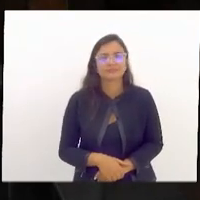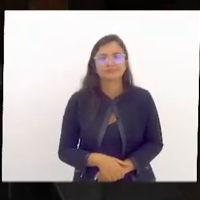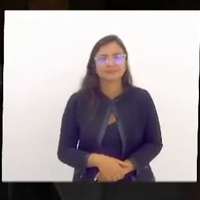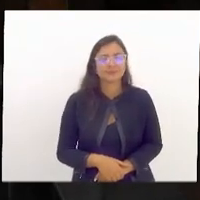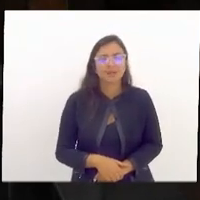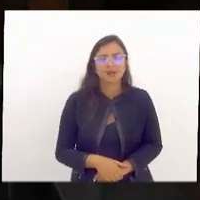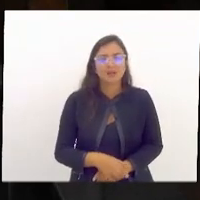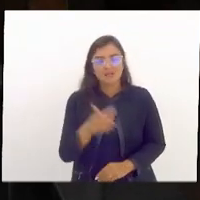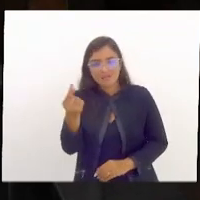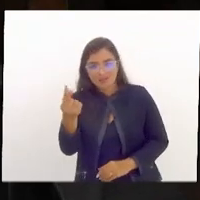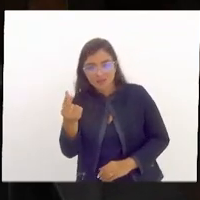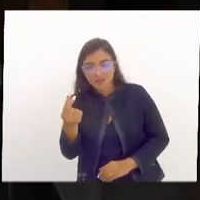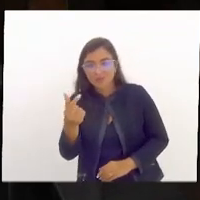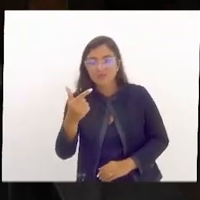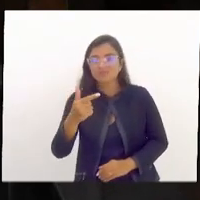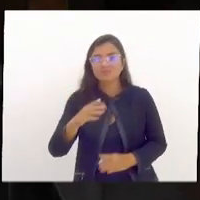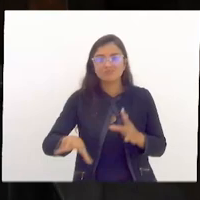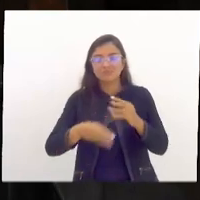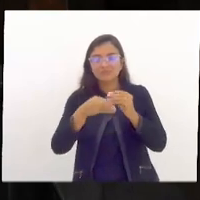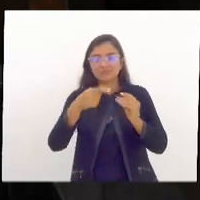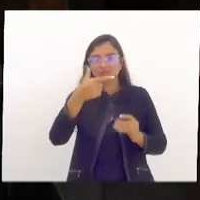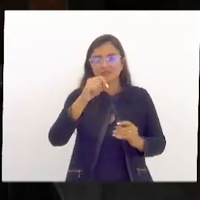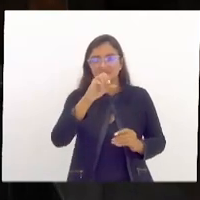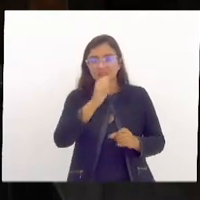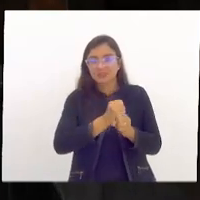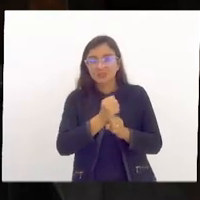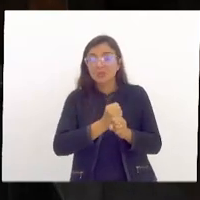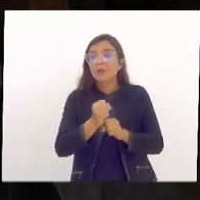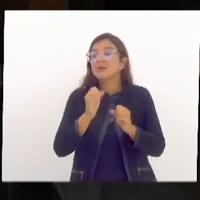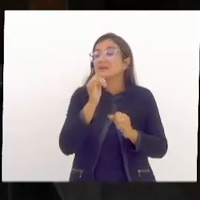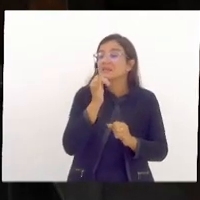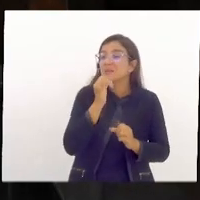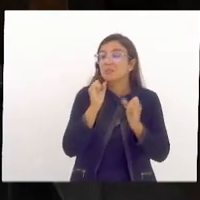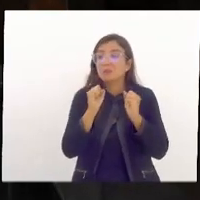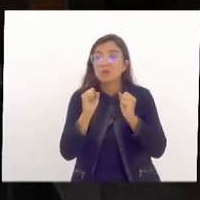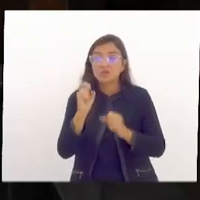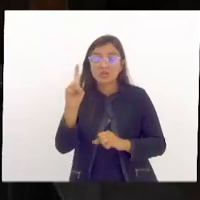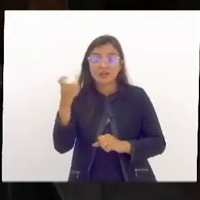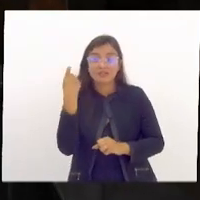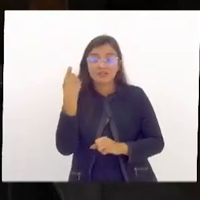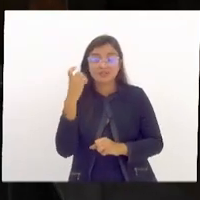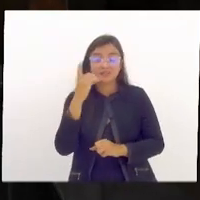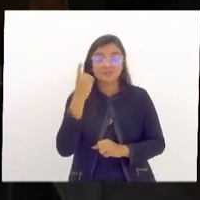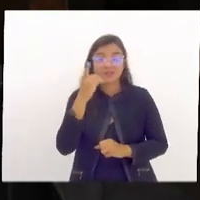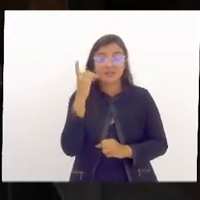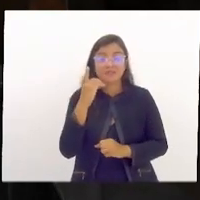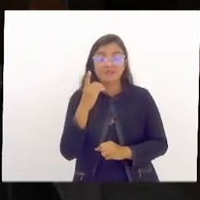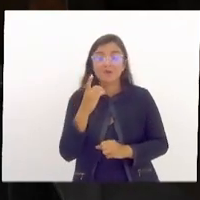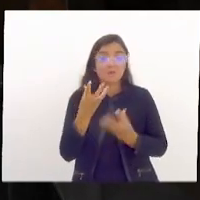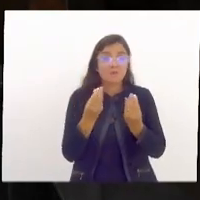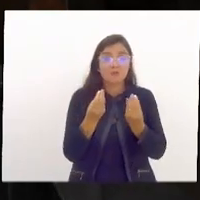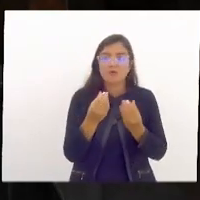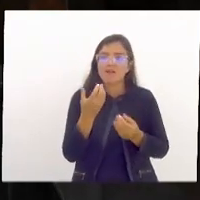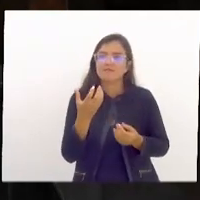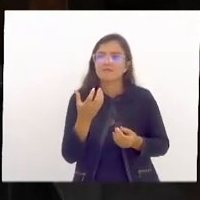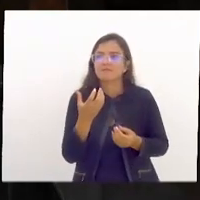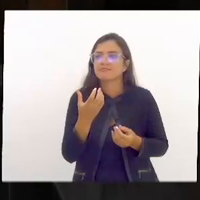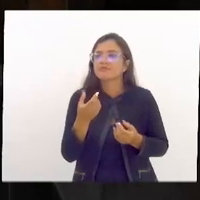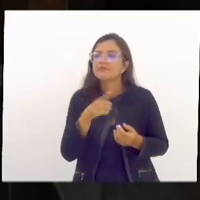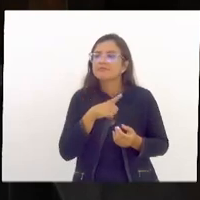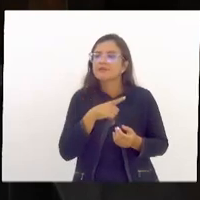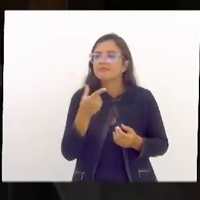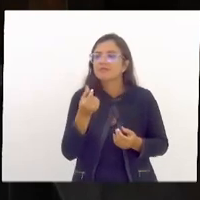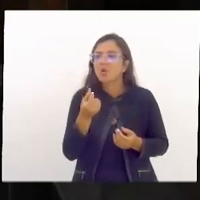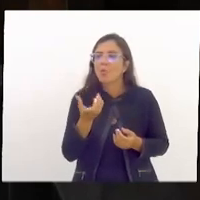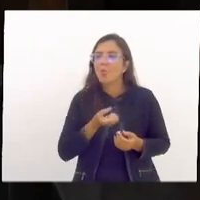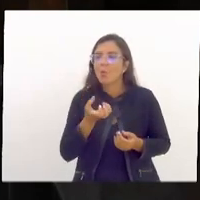fora. Isso abre uma janela para que entre uma quantidade de ex-deputados tremenda. O impacto que isso vai ter nos recursos públicos